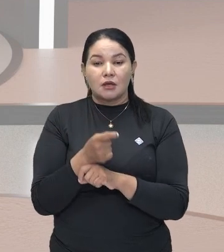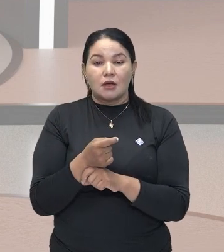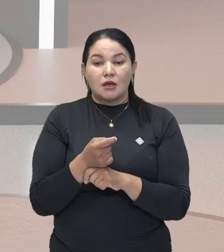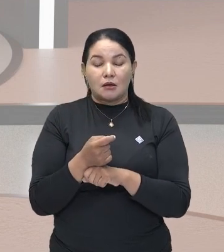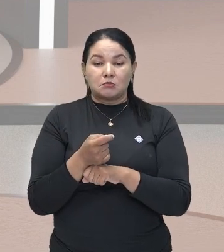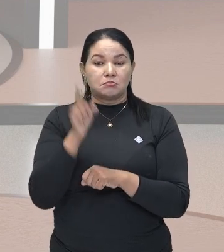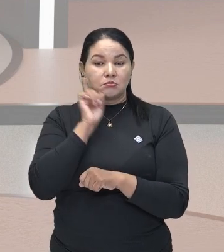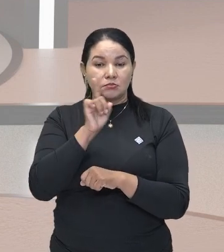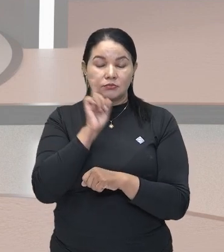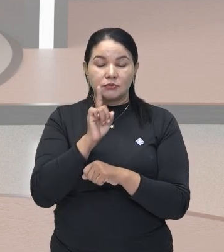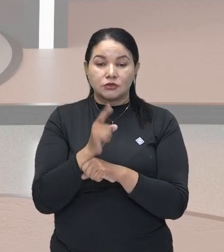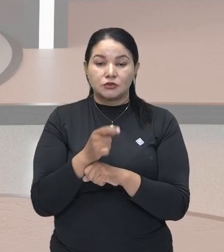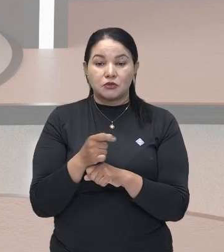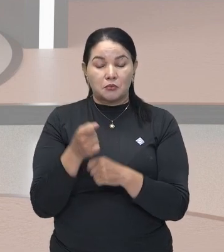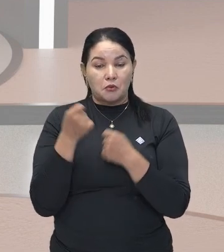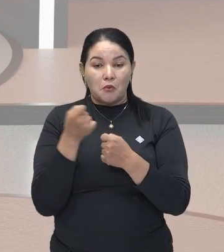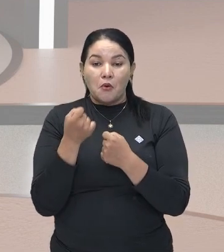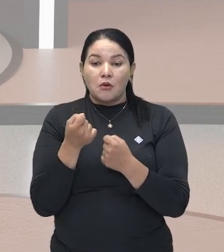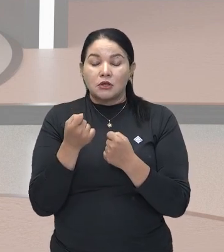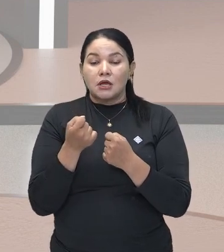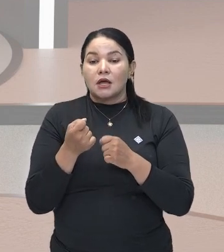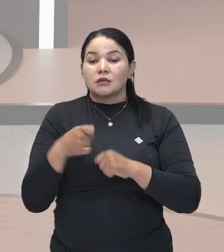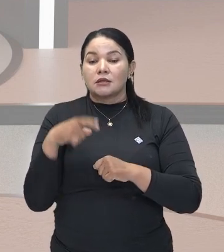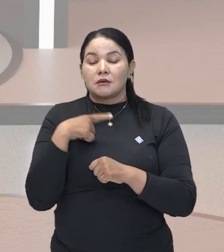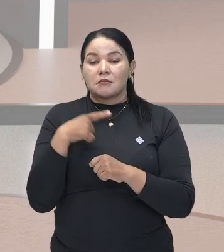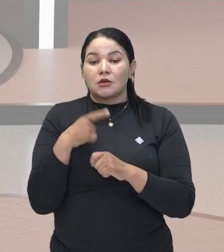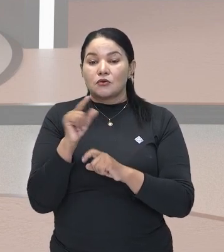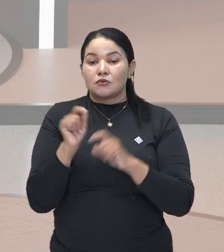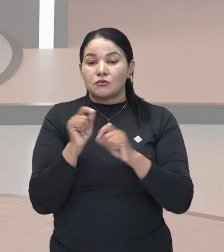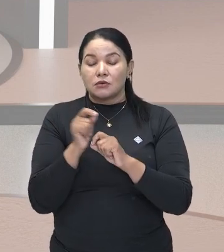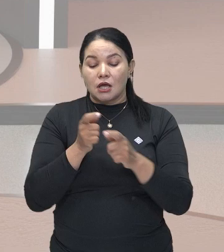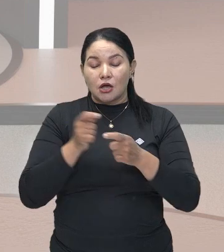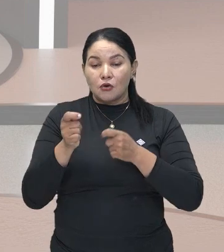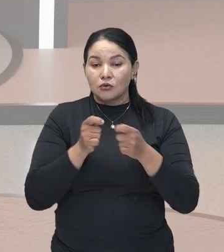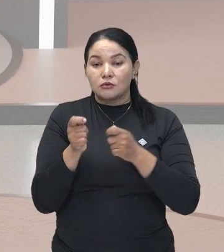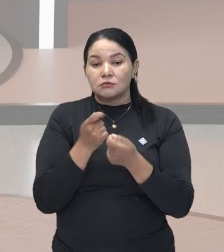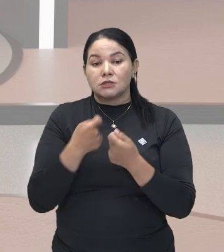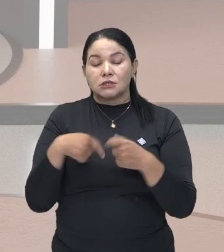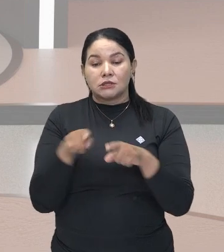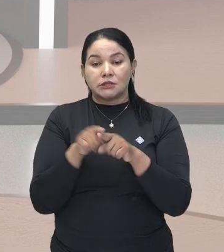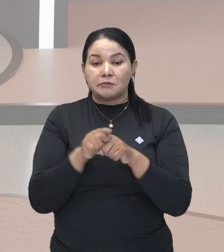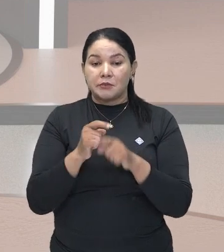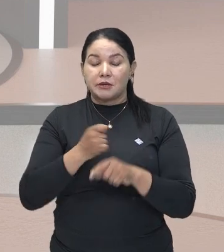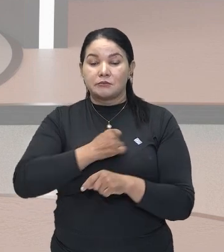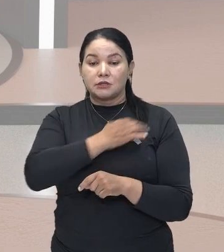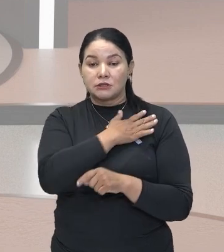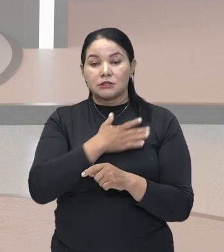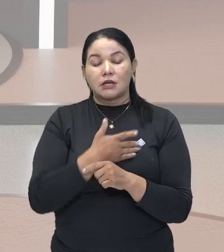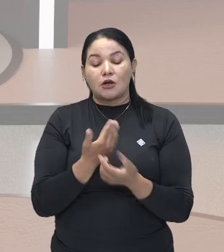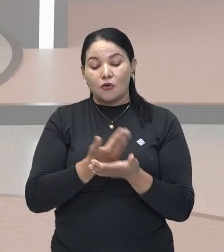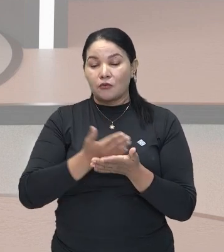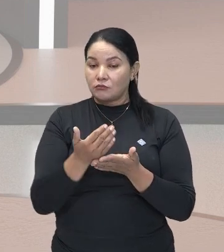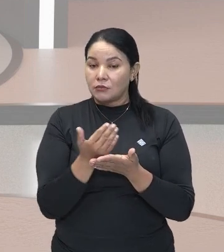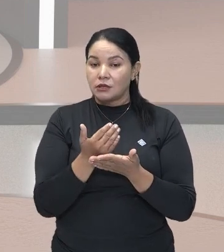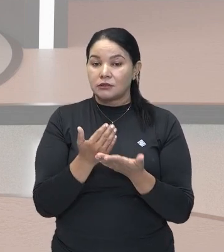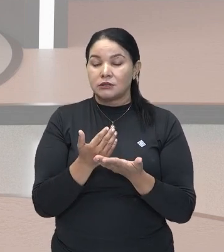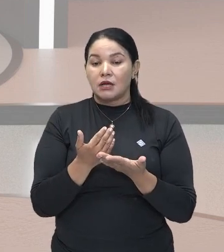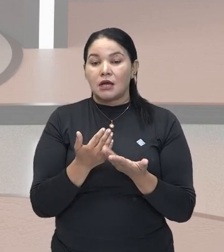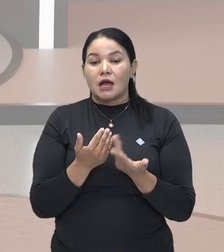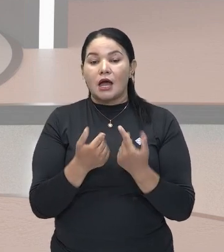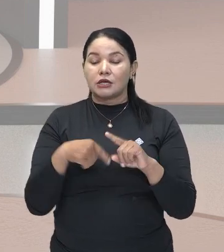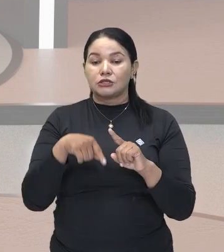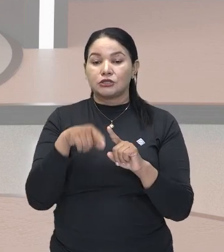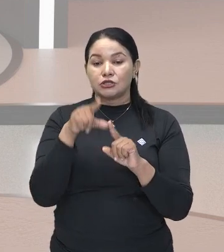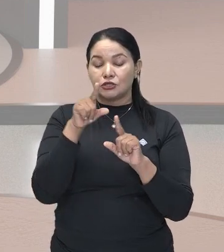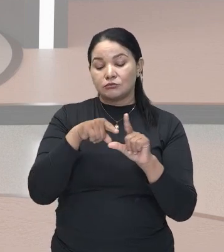grande potência mundial, né, pegando a parte econômica e militar, também começa a ter essa situação em